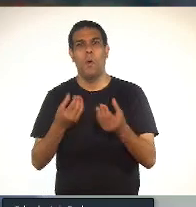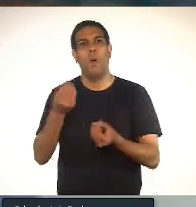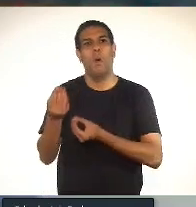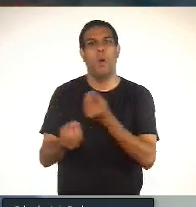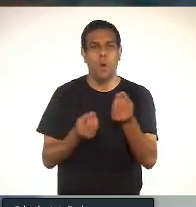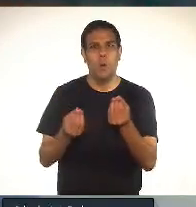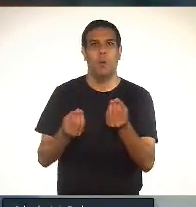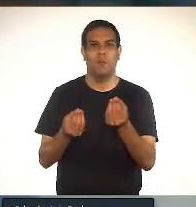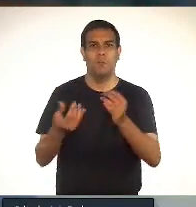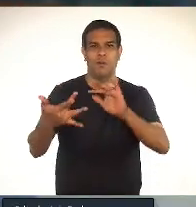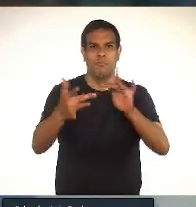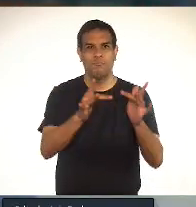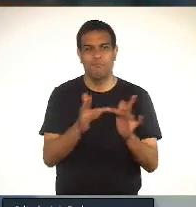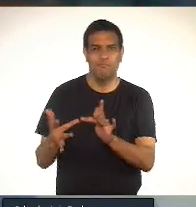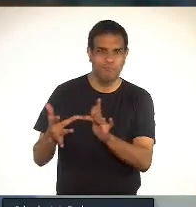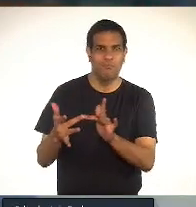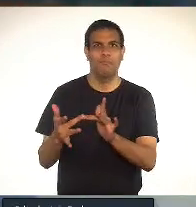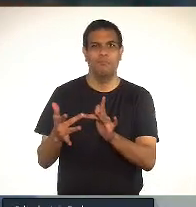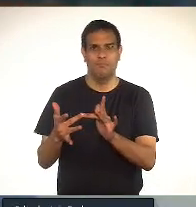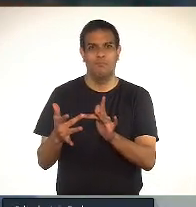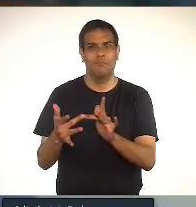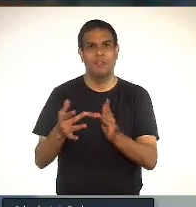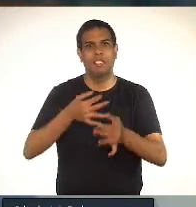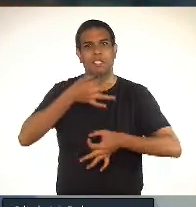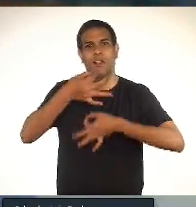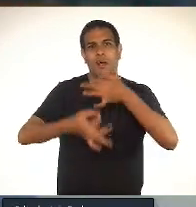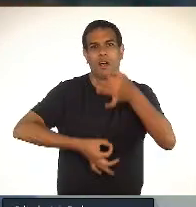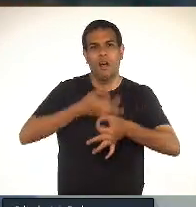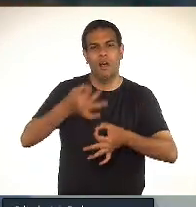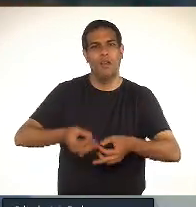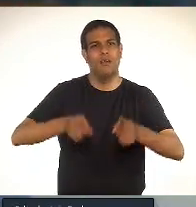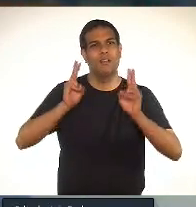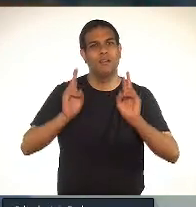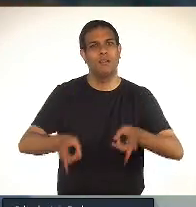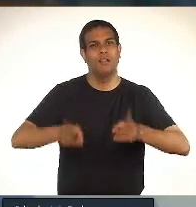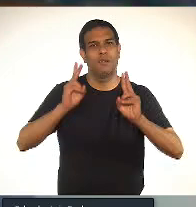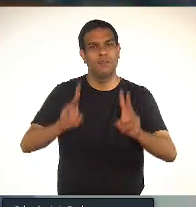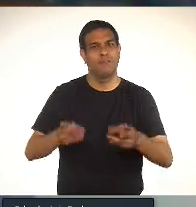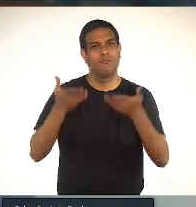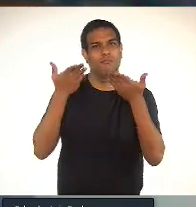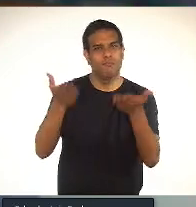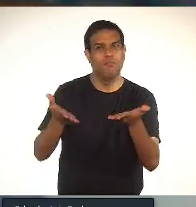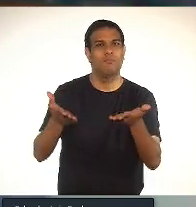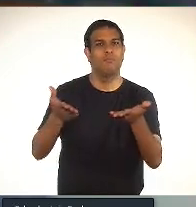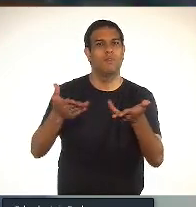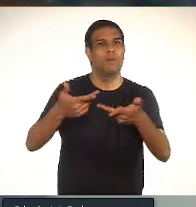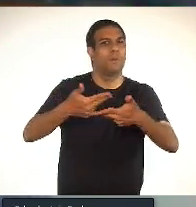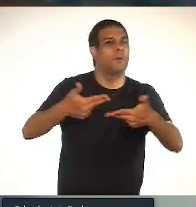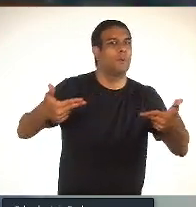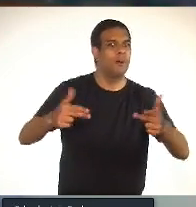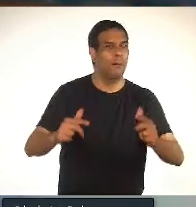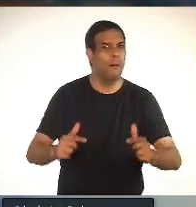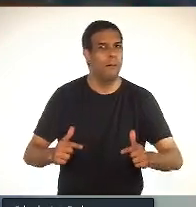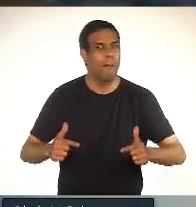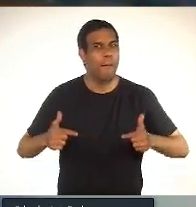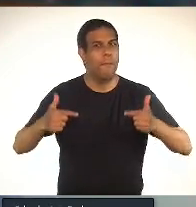questão sine qua non, você fazer autocrítica, né, das suas ações e dos